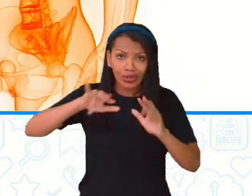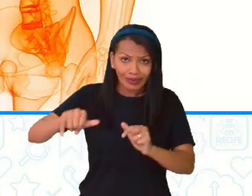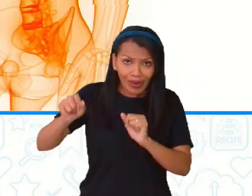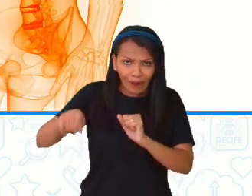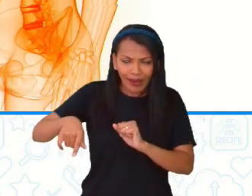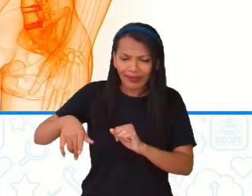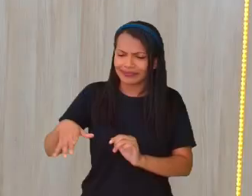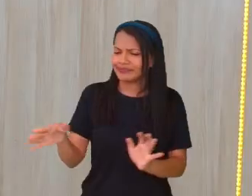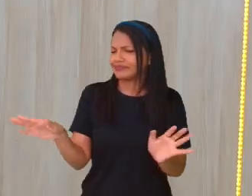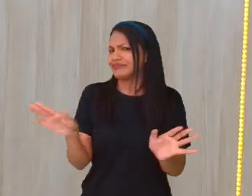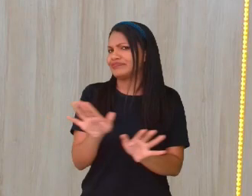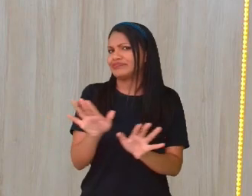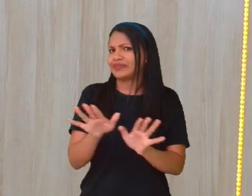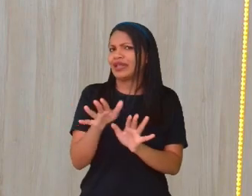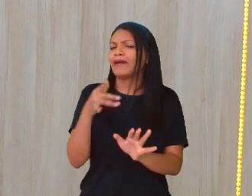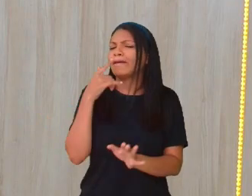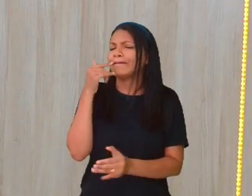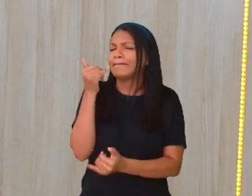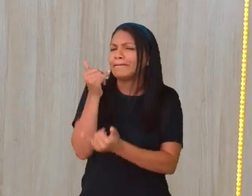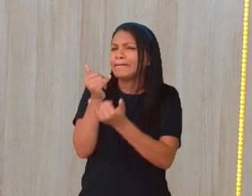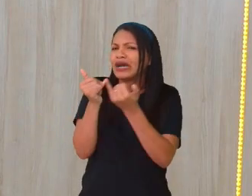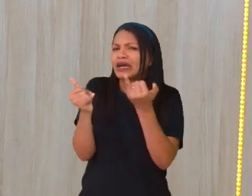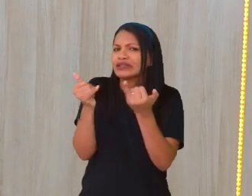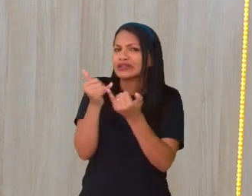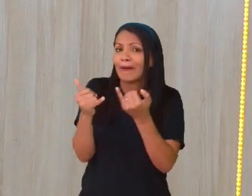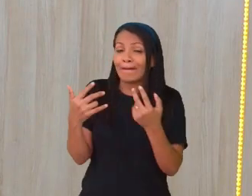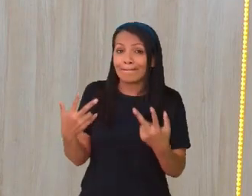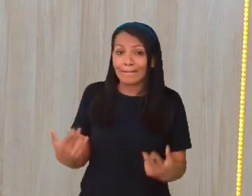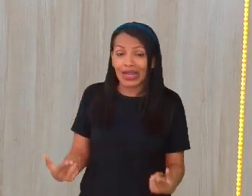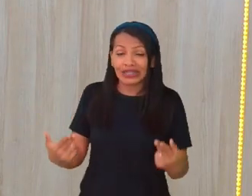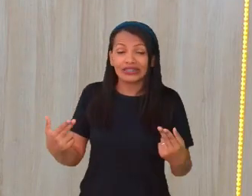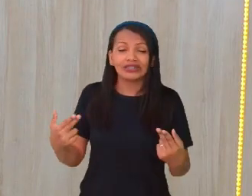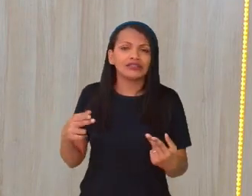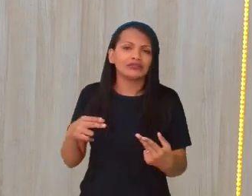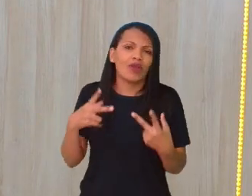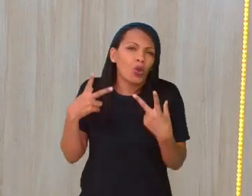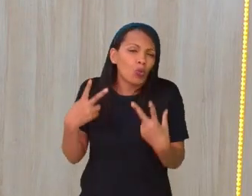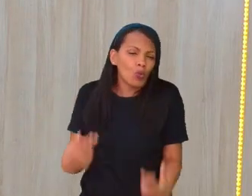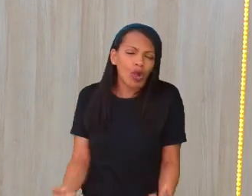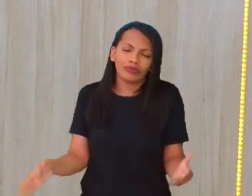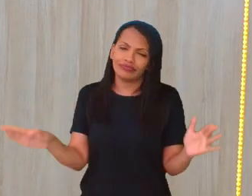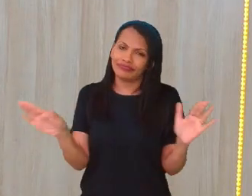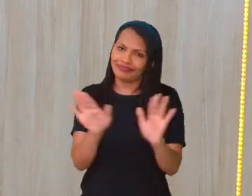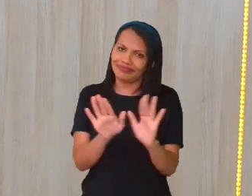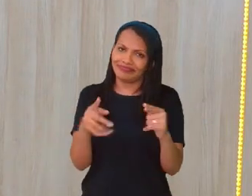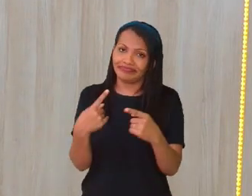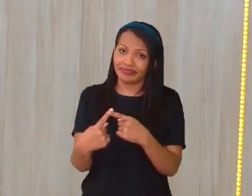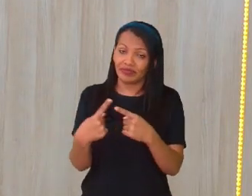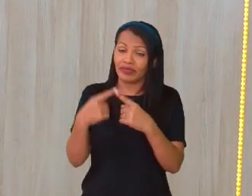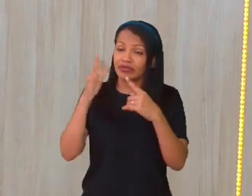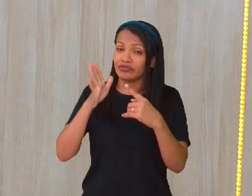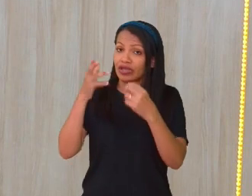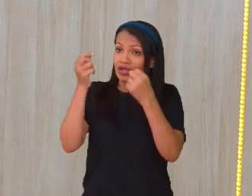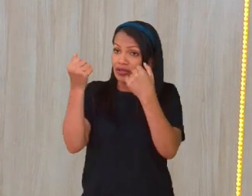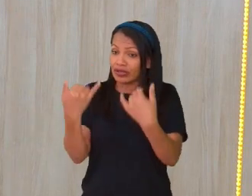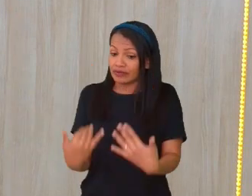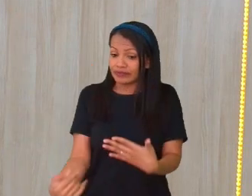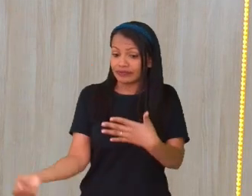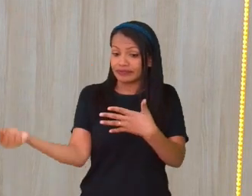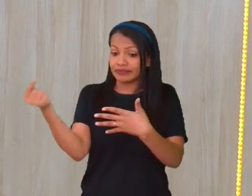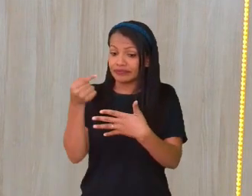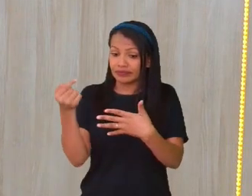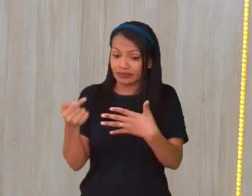assim? Não, eles são semelhantes, mas eles não são iguais. E a gente já falou também quais são essas classes dos